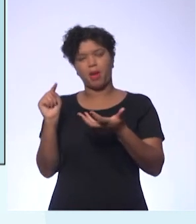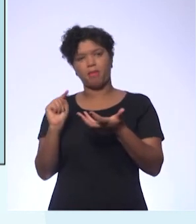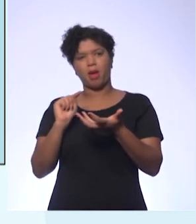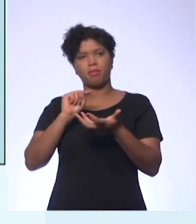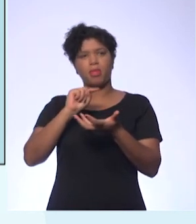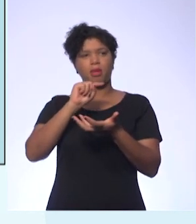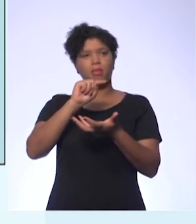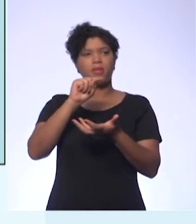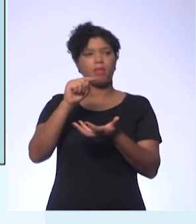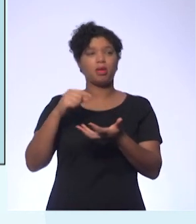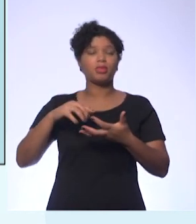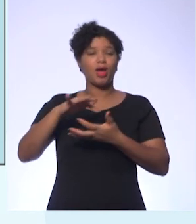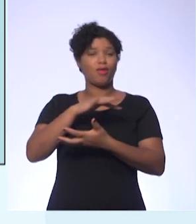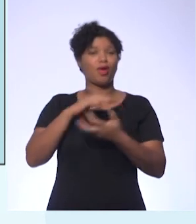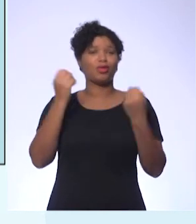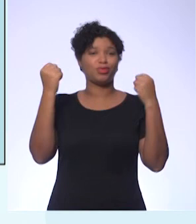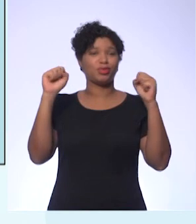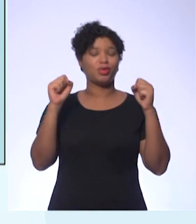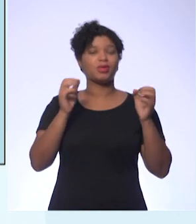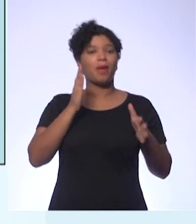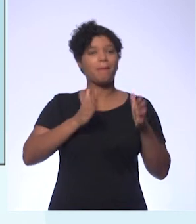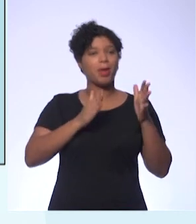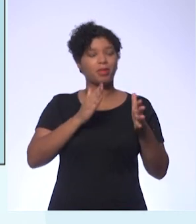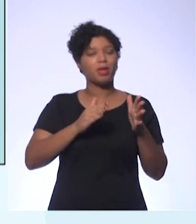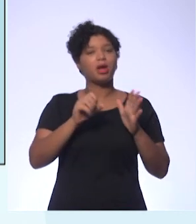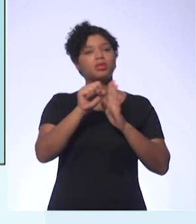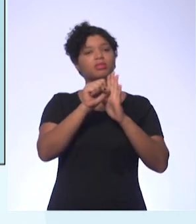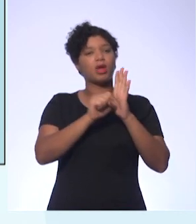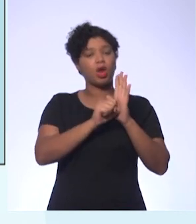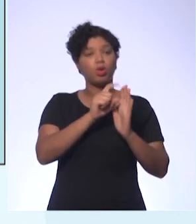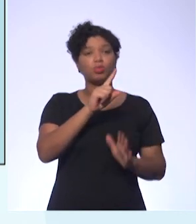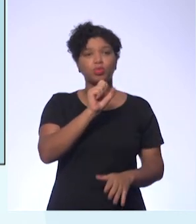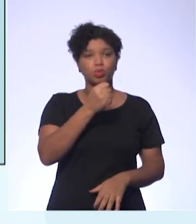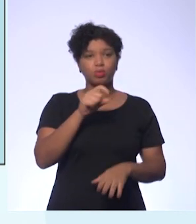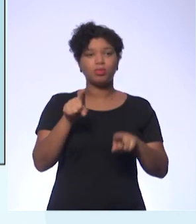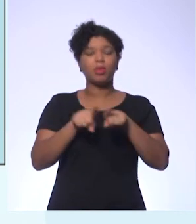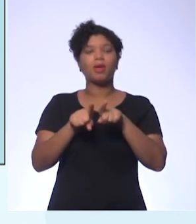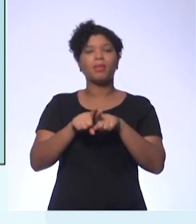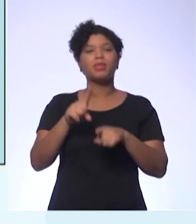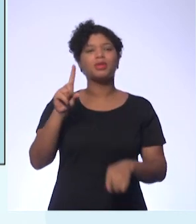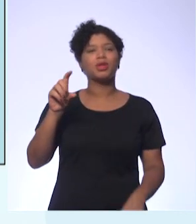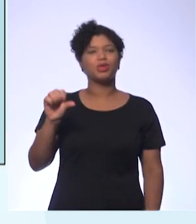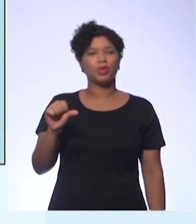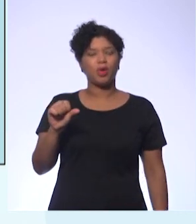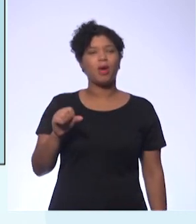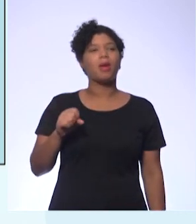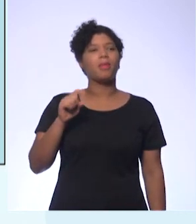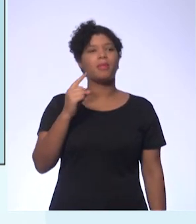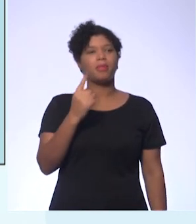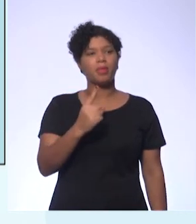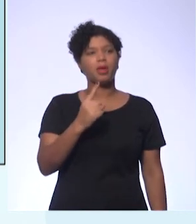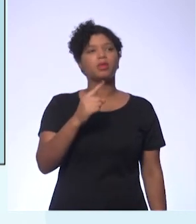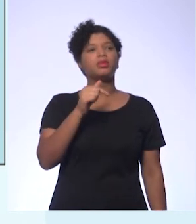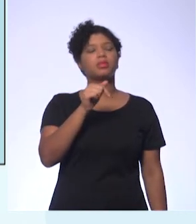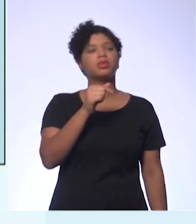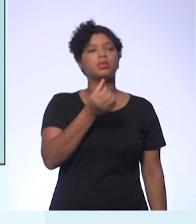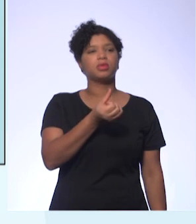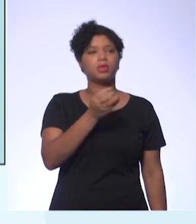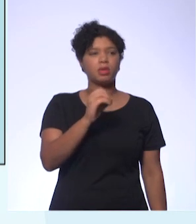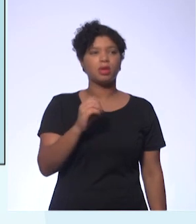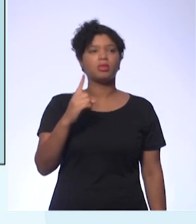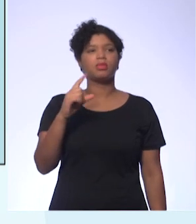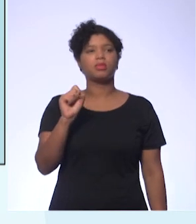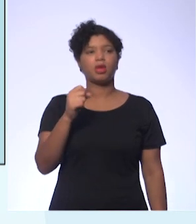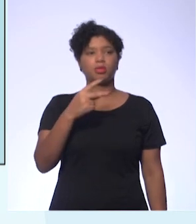posteriormente. Período aí entre séculos 18 e 19, 1760, 1820,